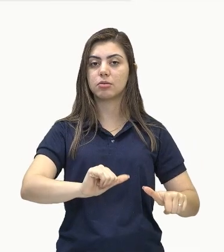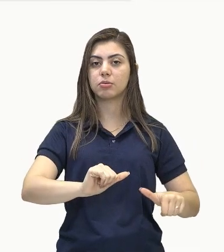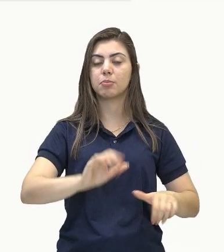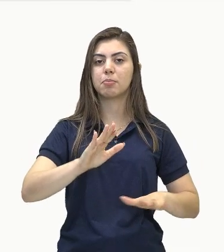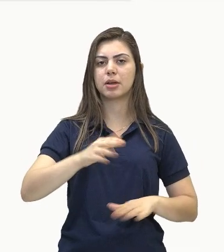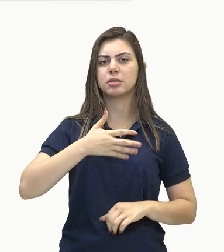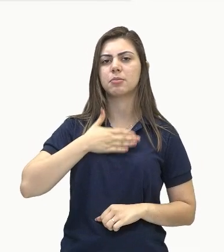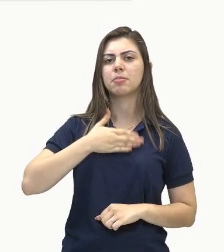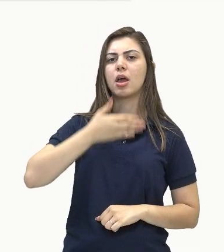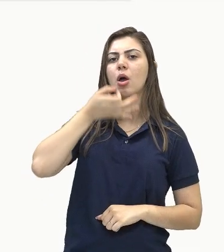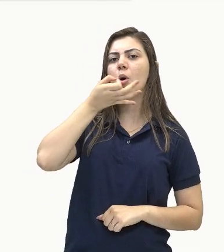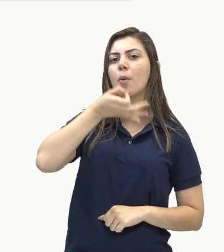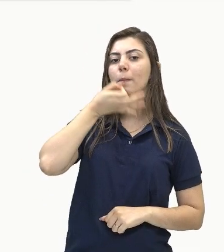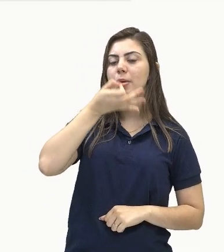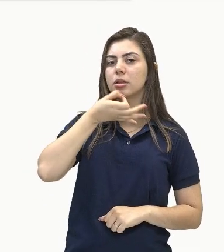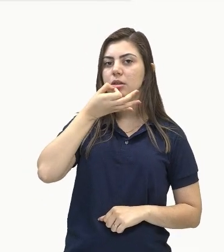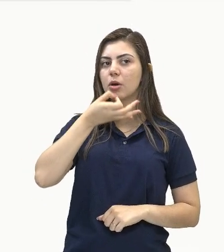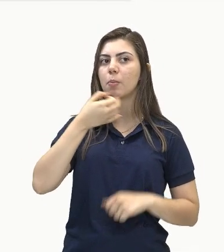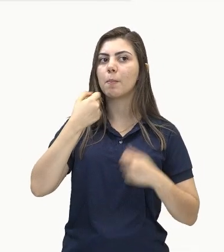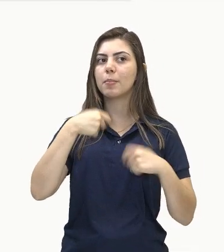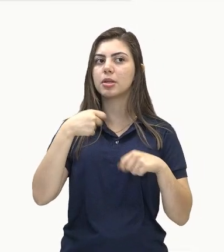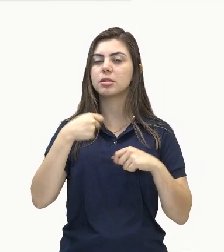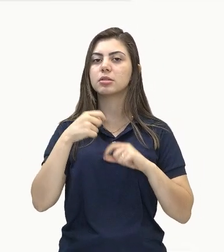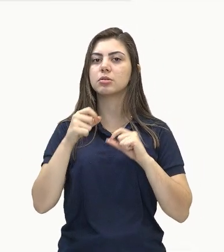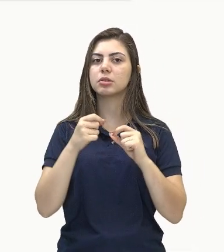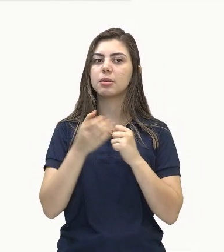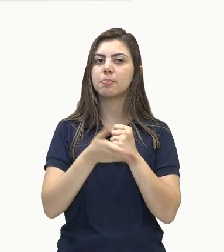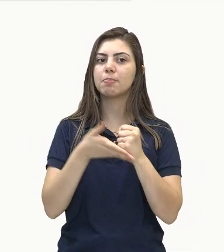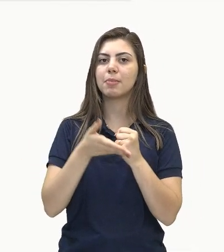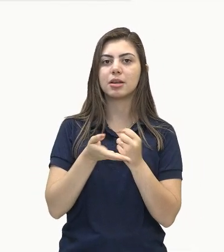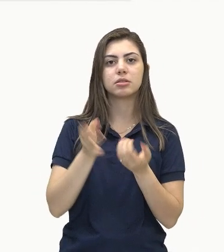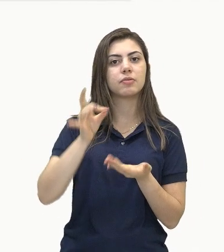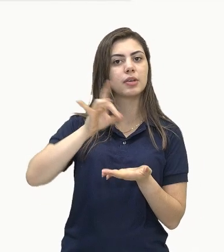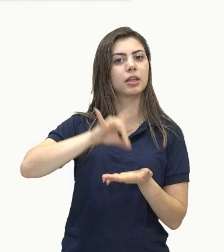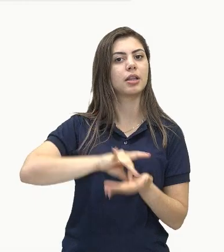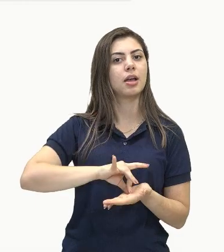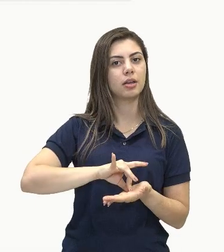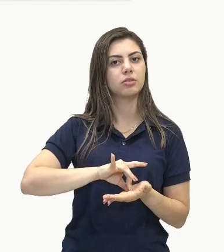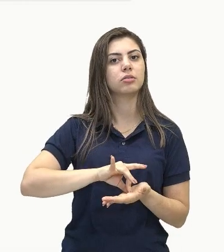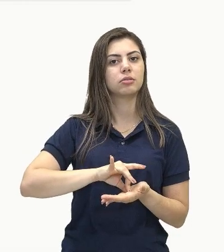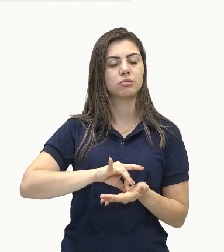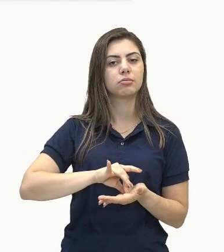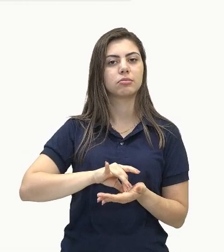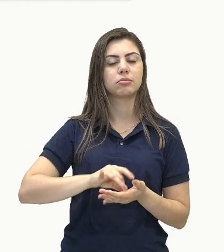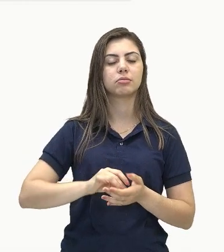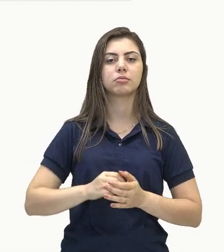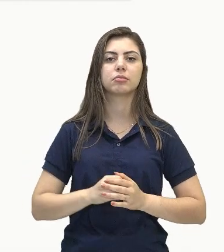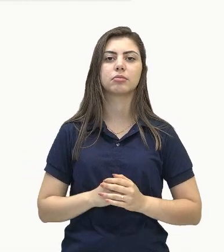tem que ser fundamentada. Eu tenho que trazer uma opinião